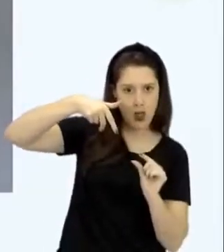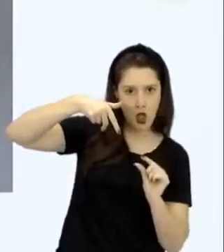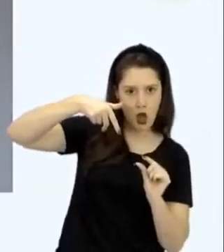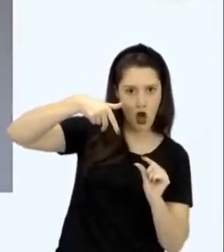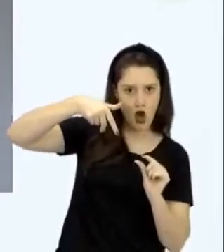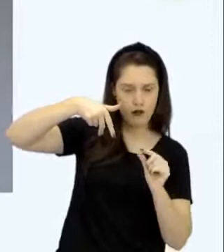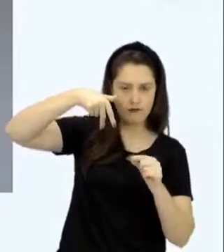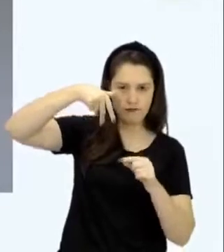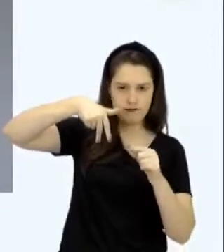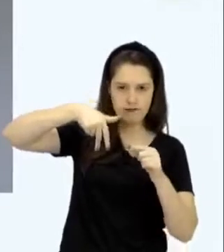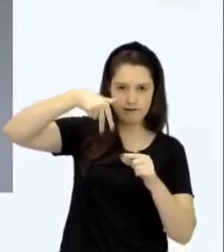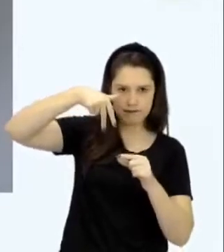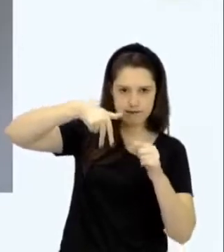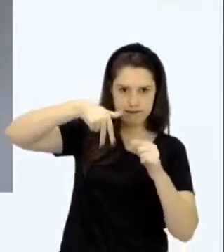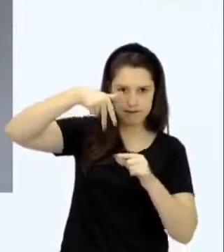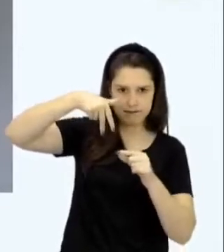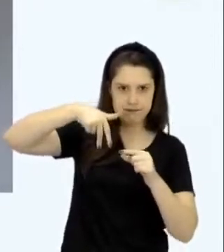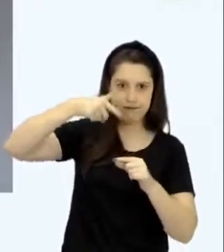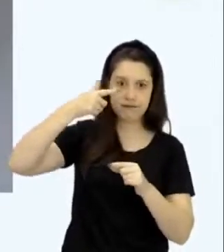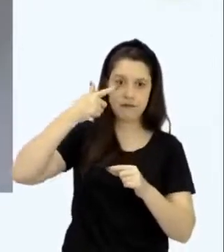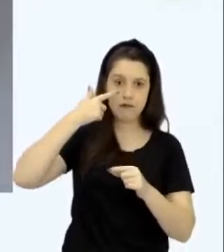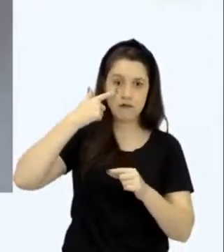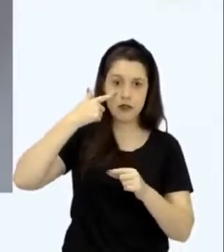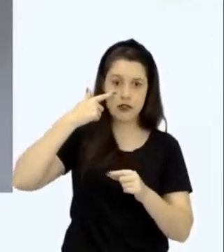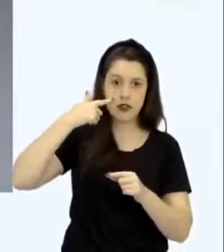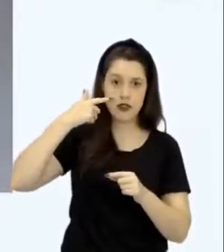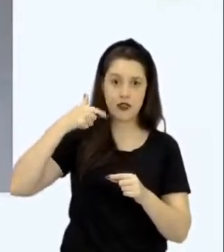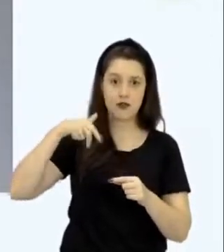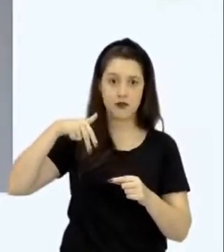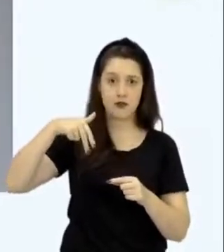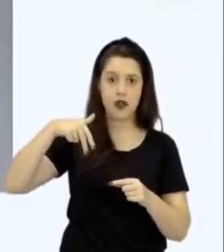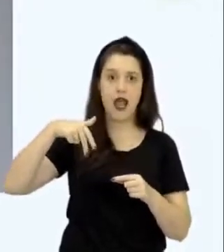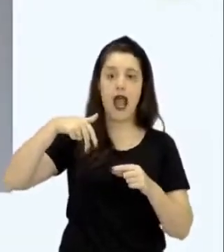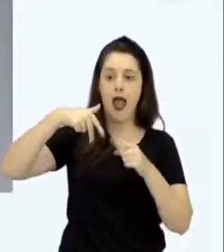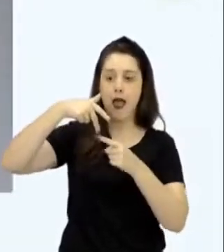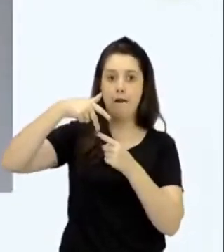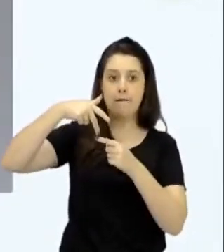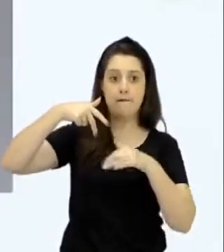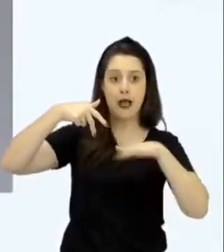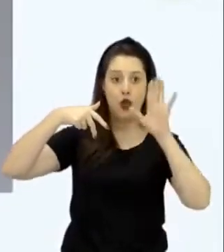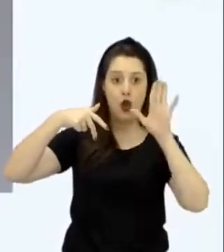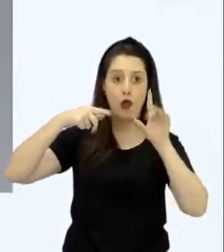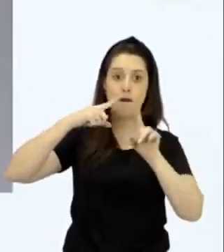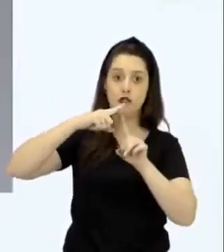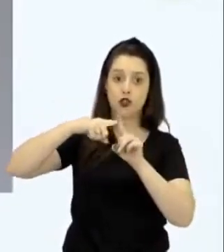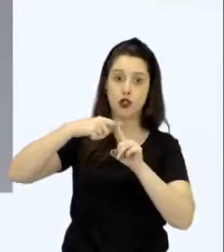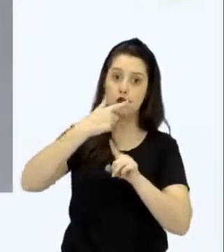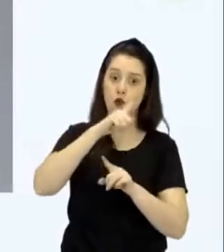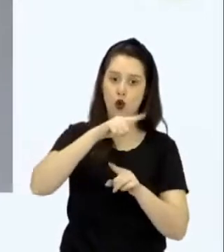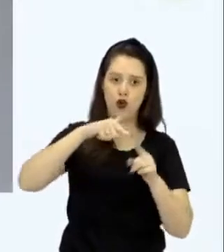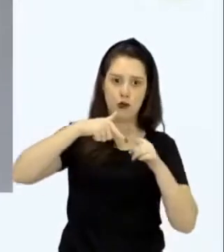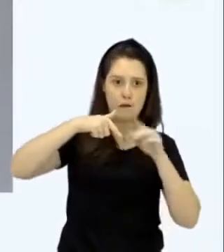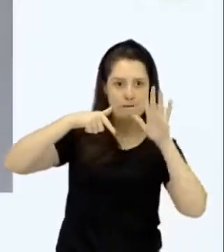Então, a perninha maior é o positivo e a menor é o negativo. Eu coloco